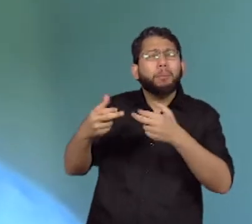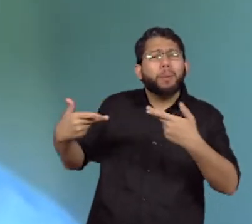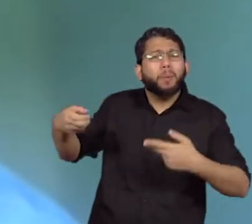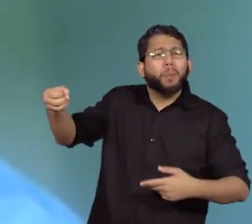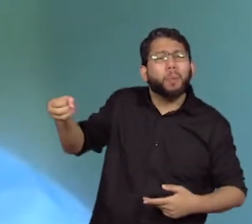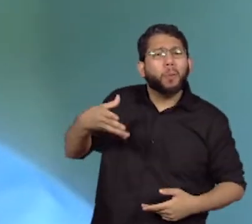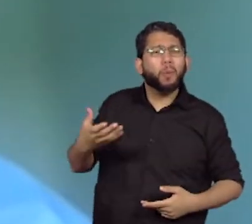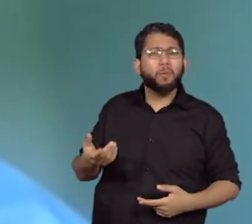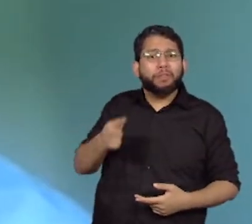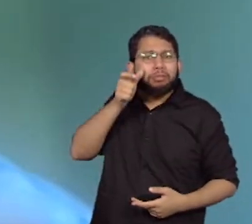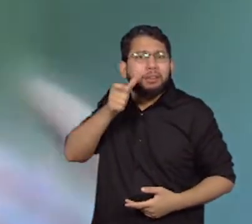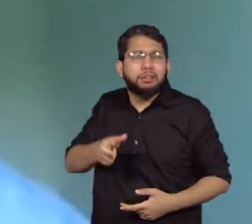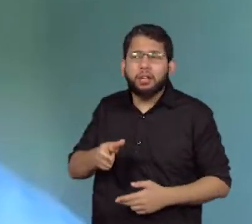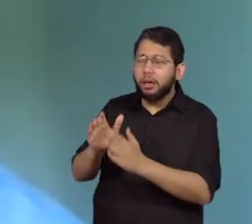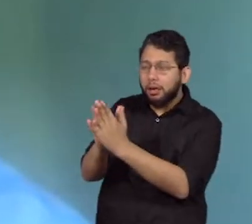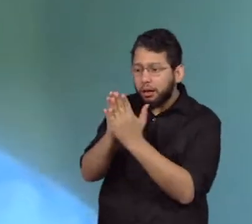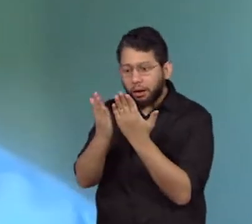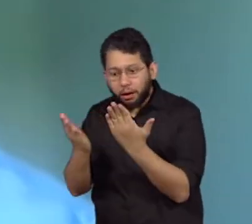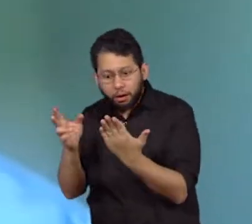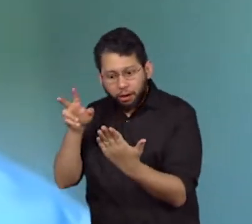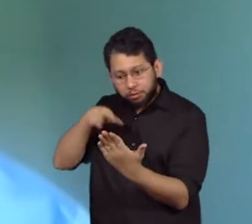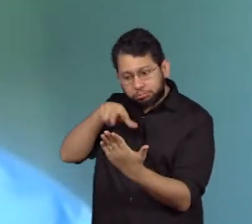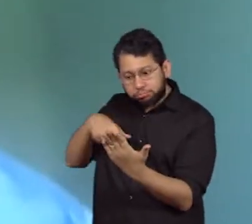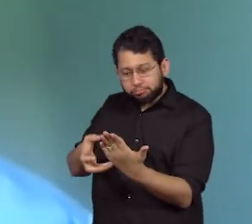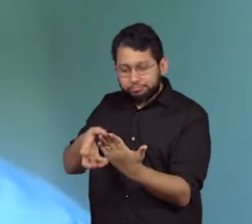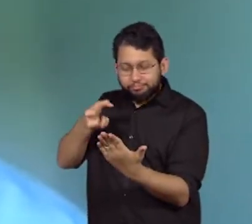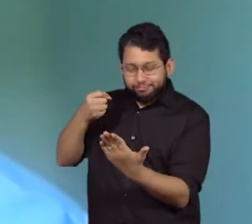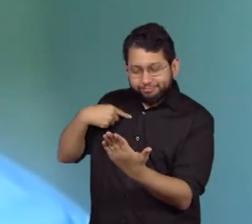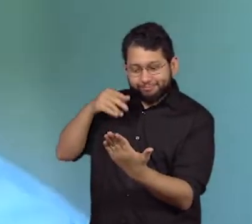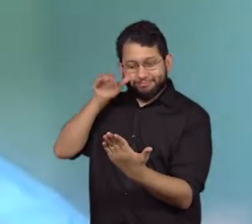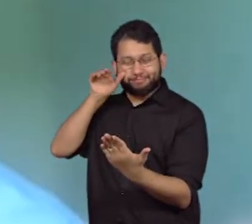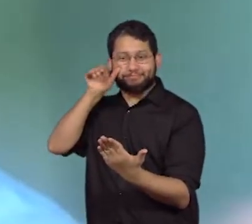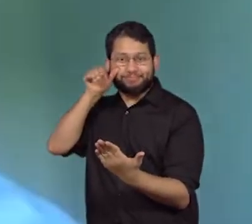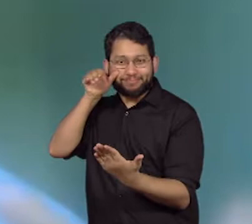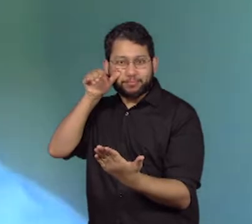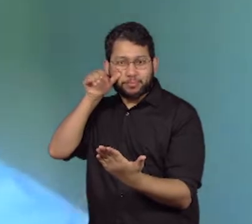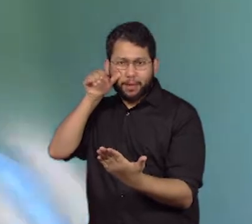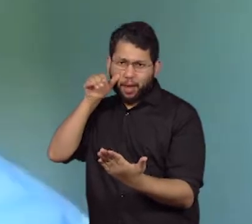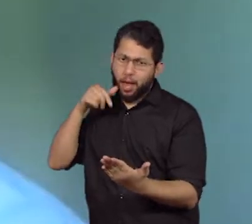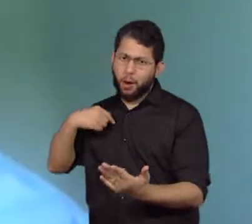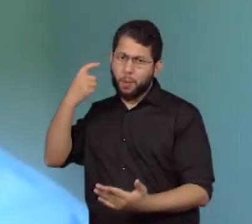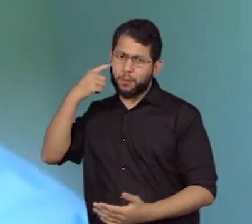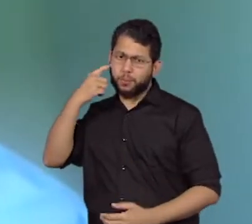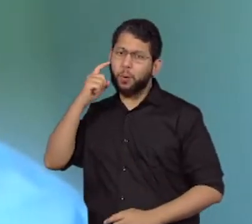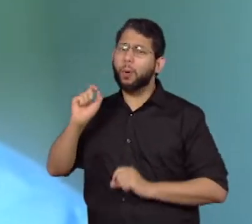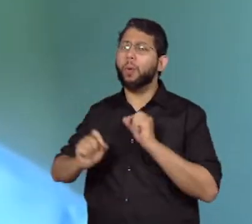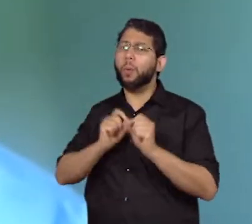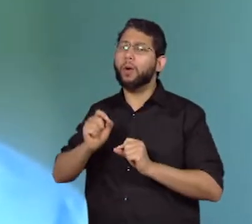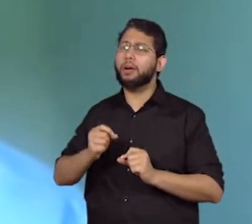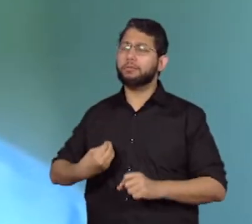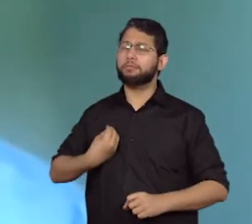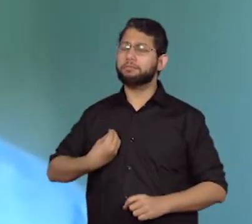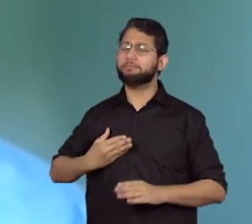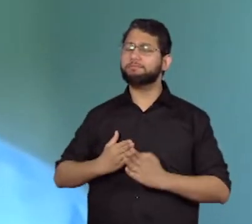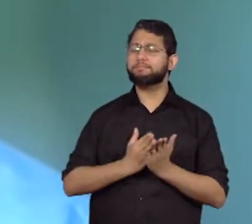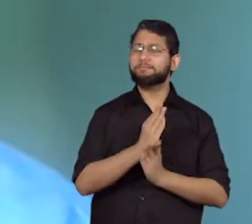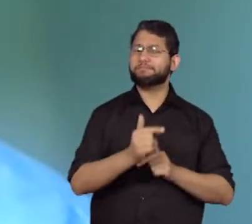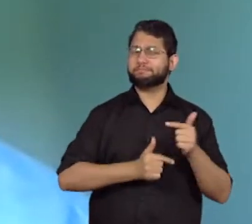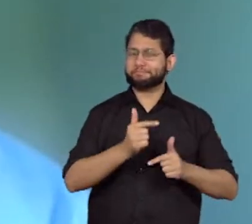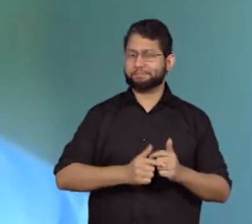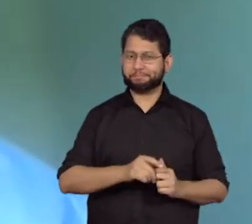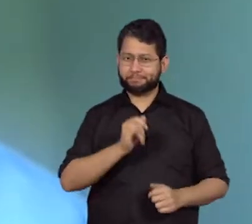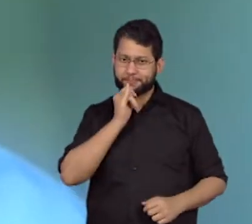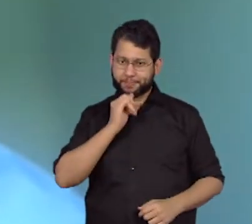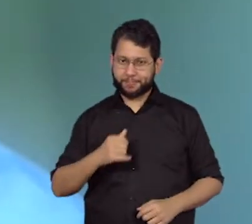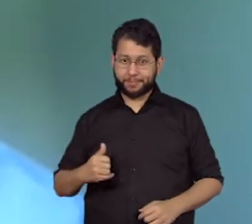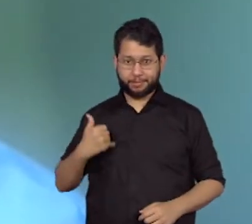Encontrar coisas interessantes foi o que moldou um pouco a minha carreira. Com 13 anos eu comecei a trabalhar como office boy e